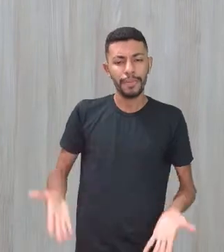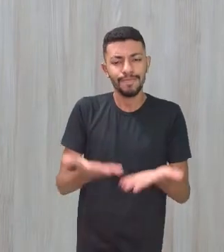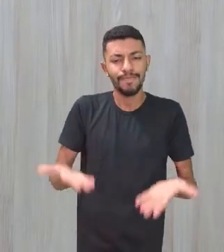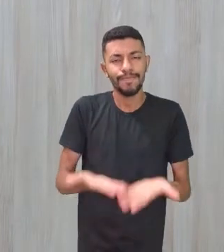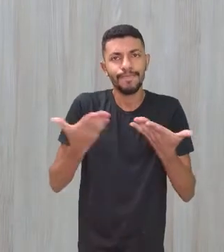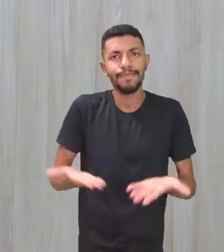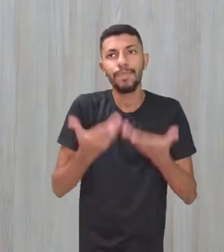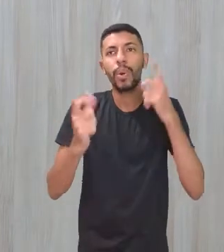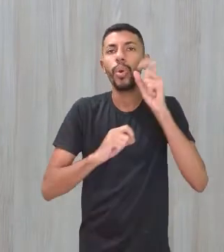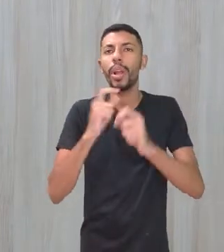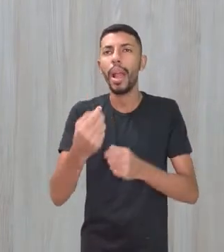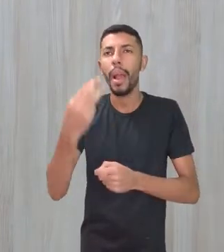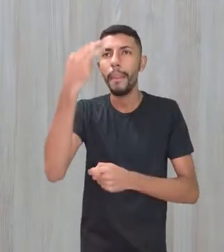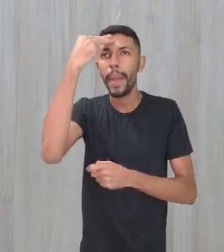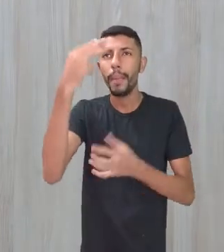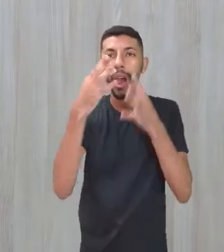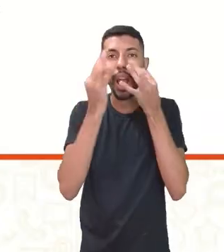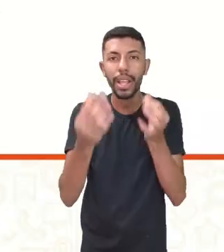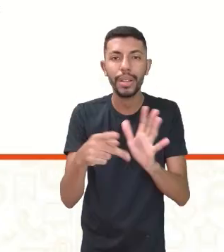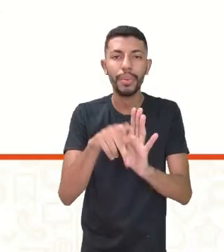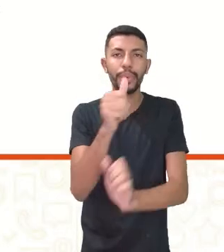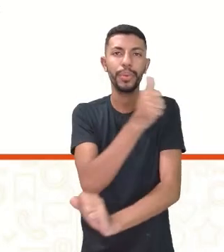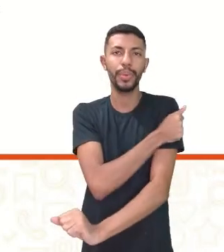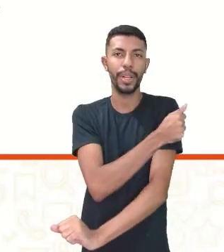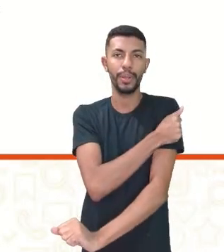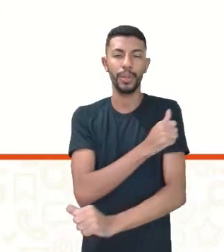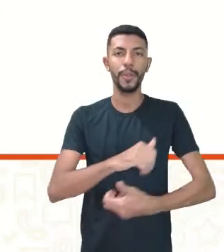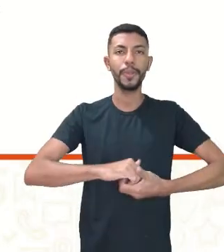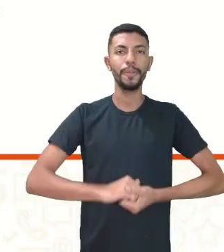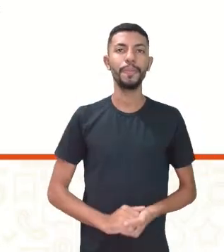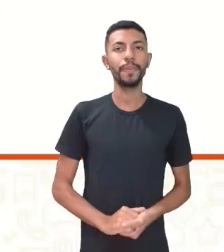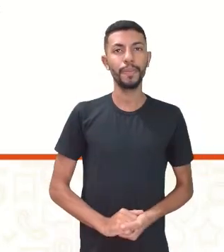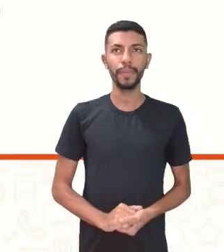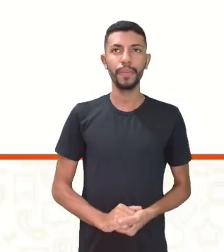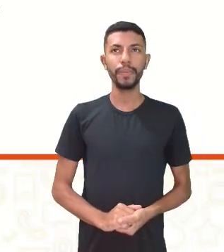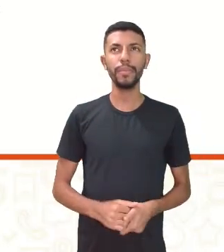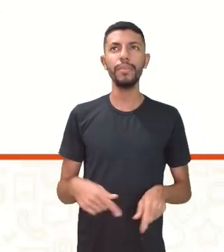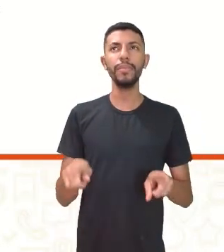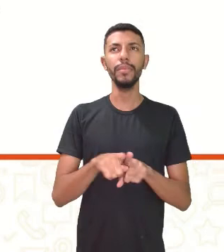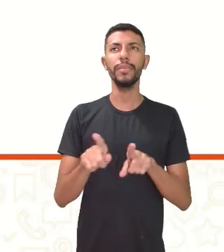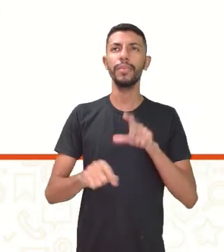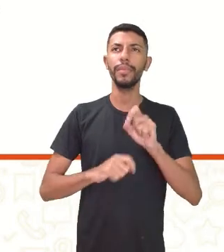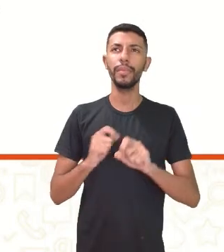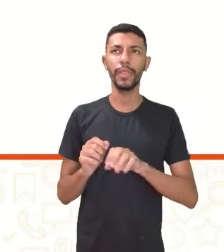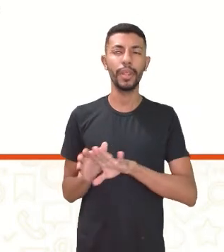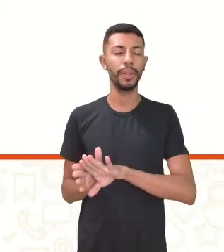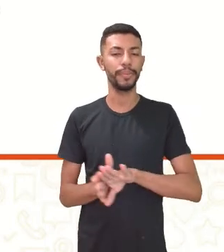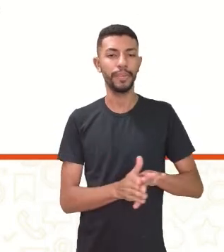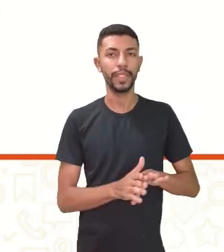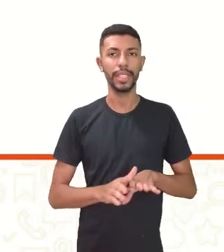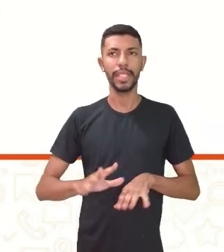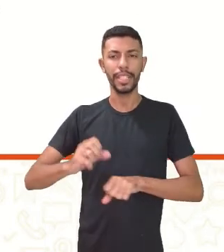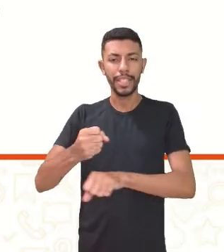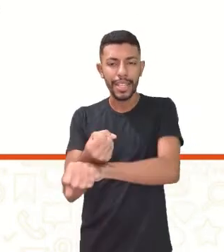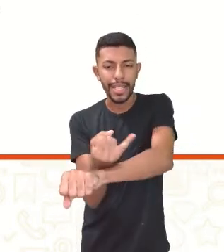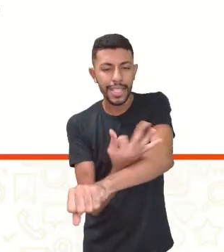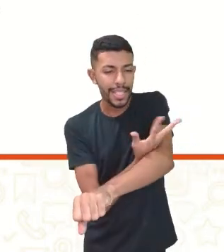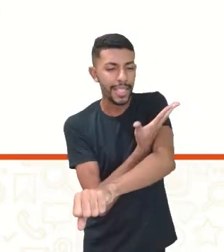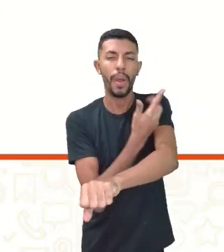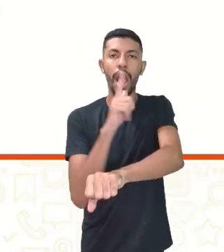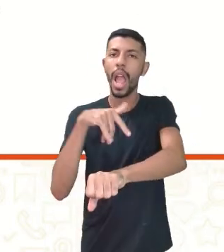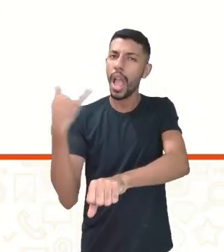essa atenção do estudante. E reconhecimento das emoções. É